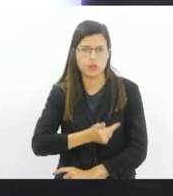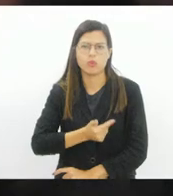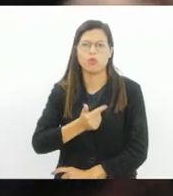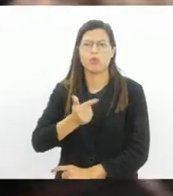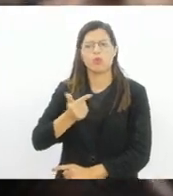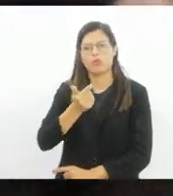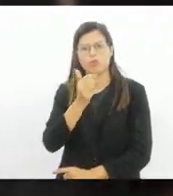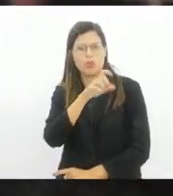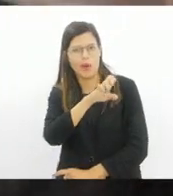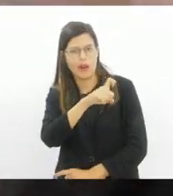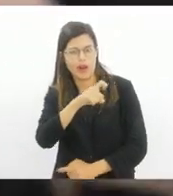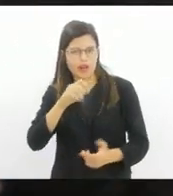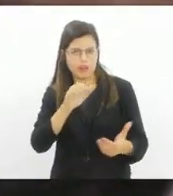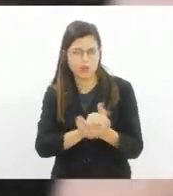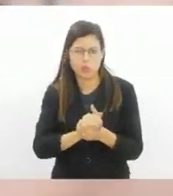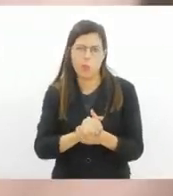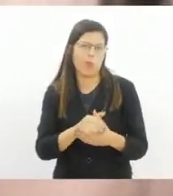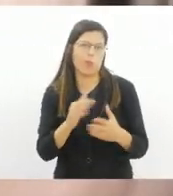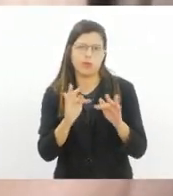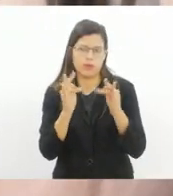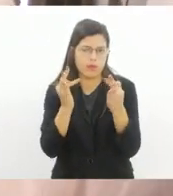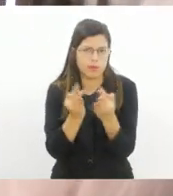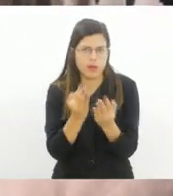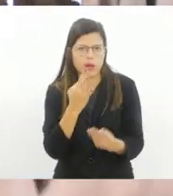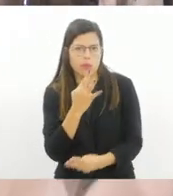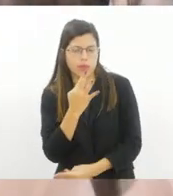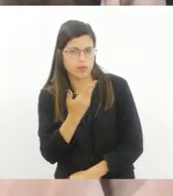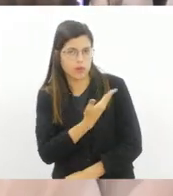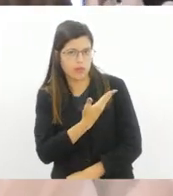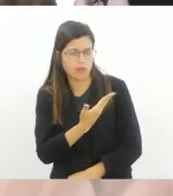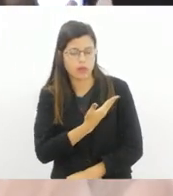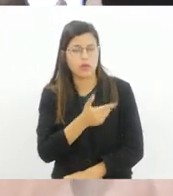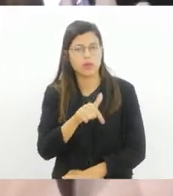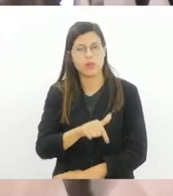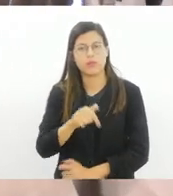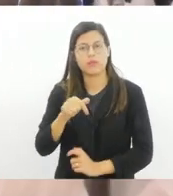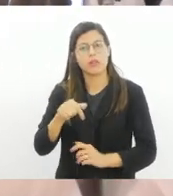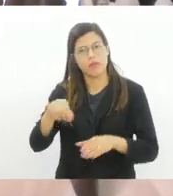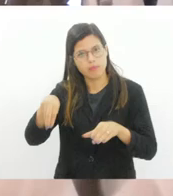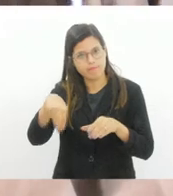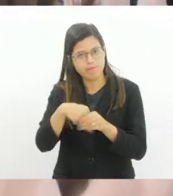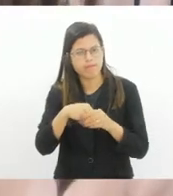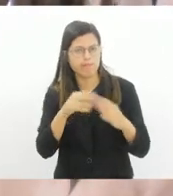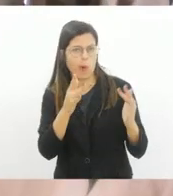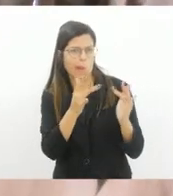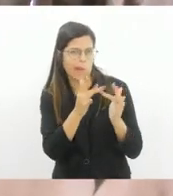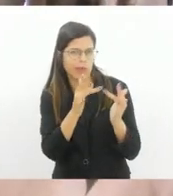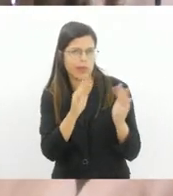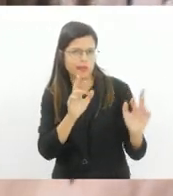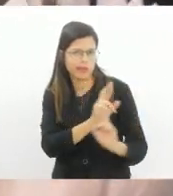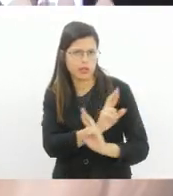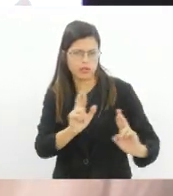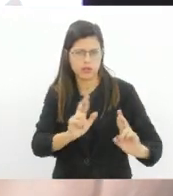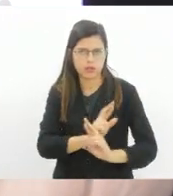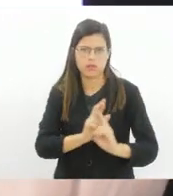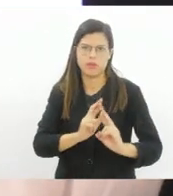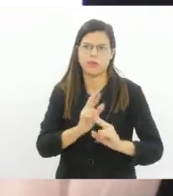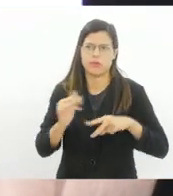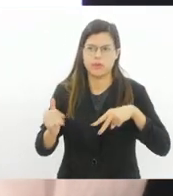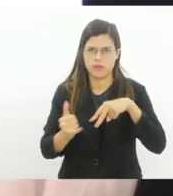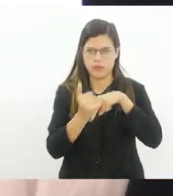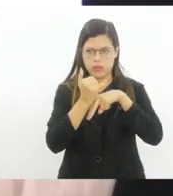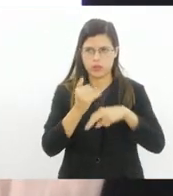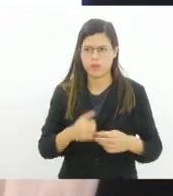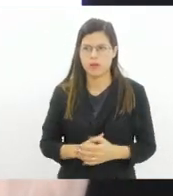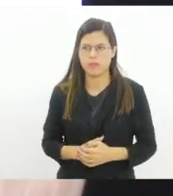de trabalho, parentes, conhecidos, então faziam parte da rede de relação das vítimas.